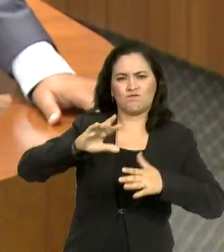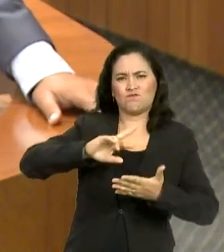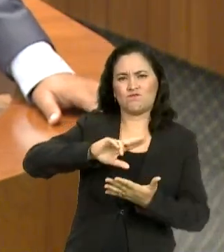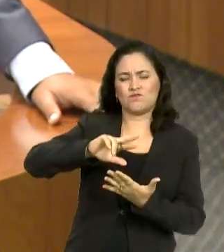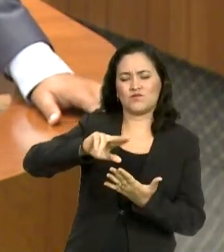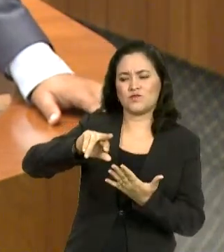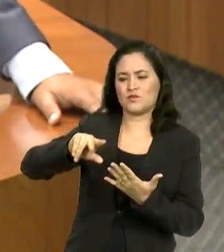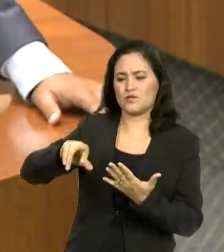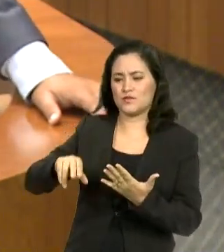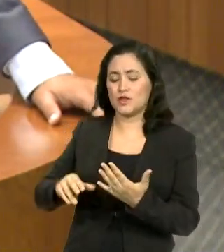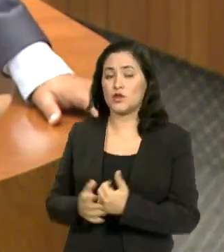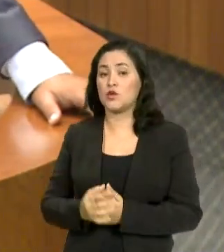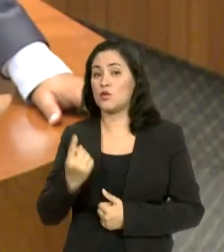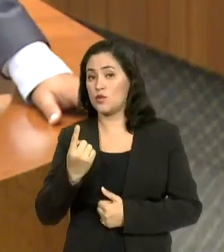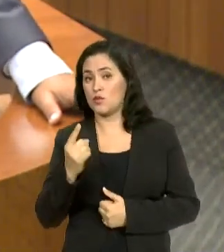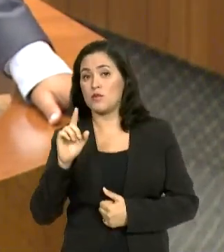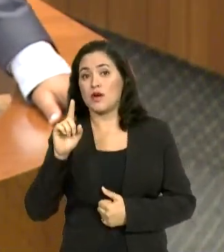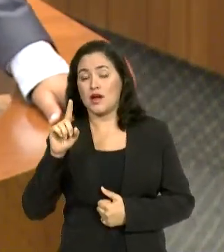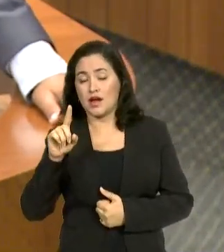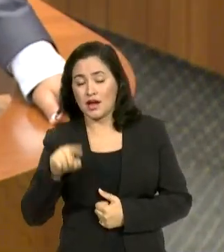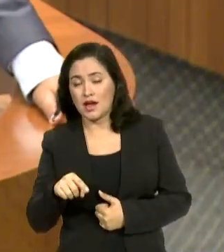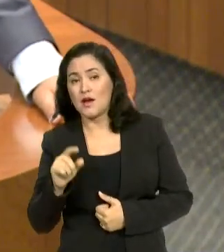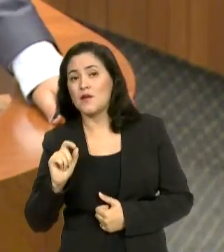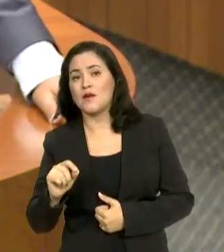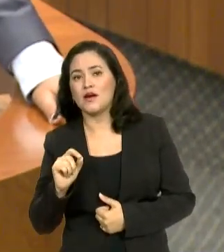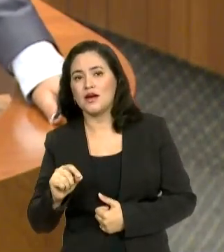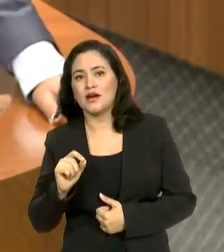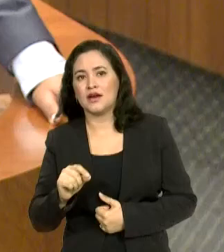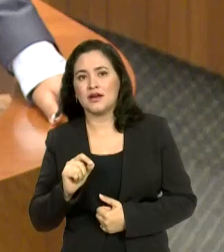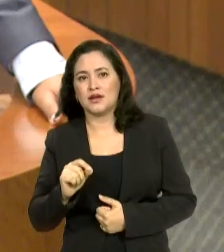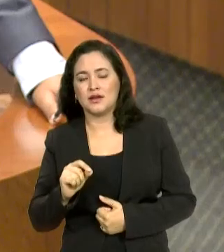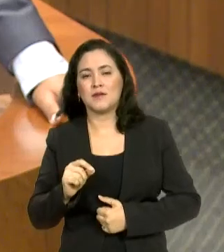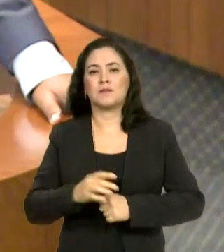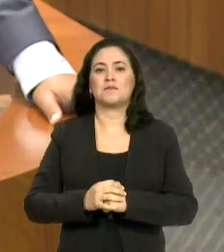sentido, sobretudo, da polarização nacional.